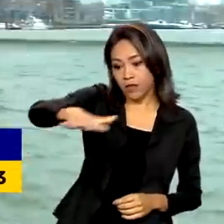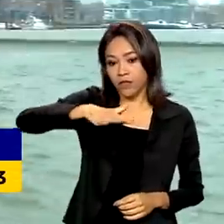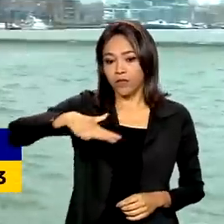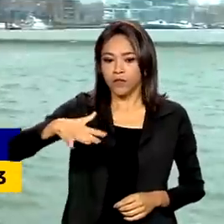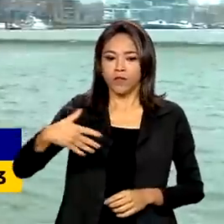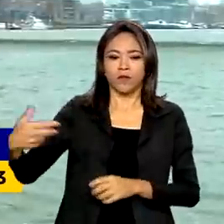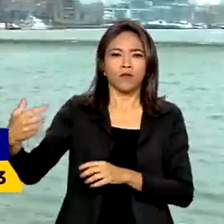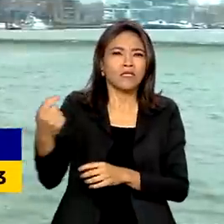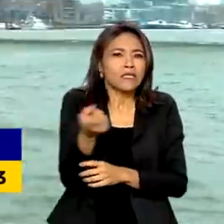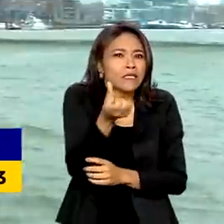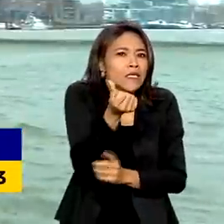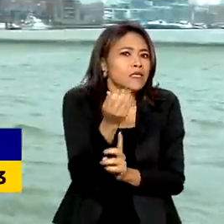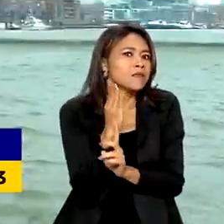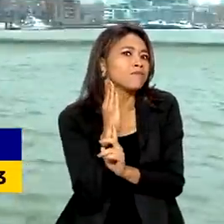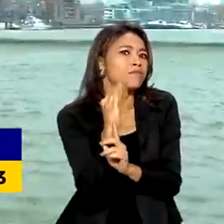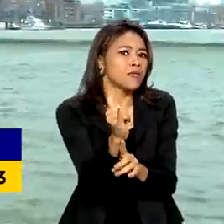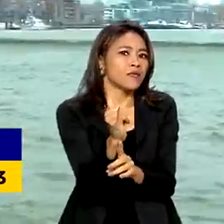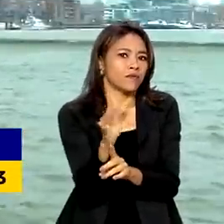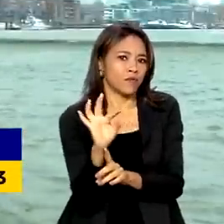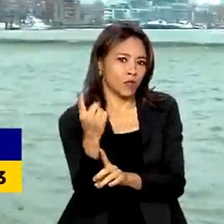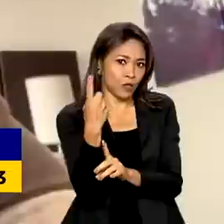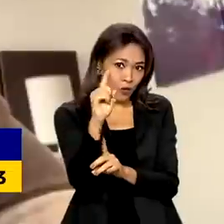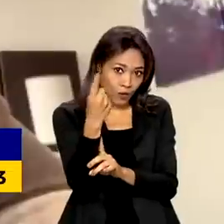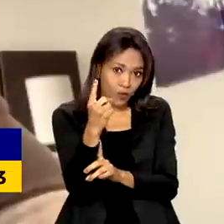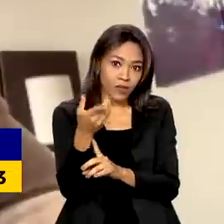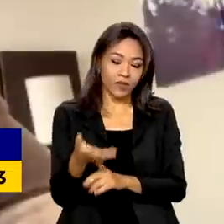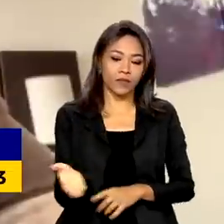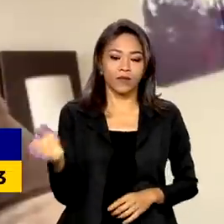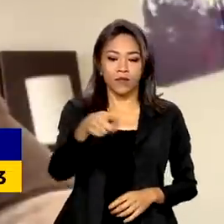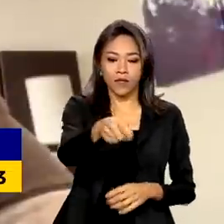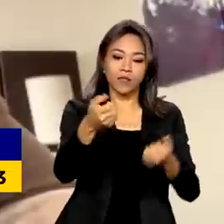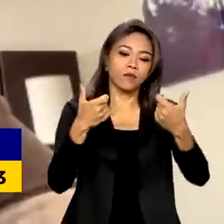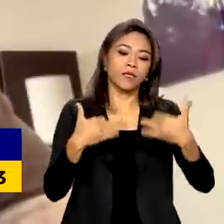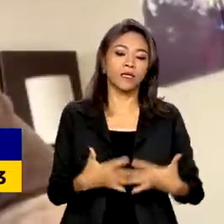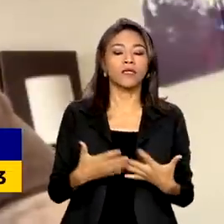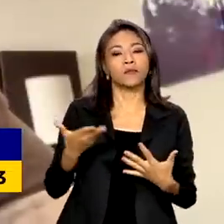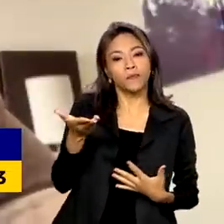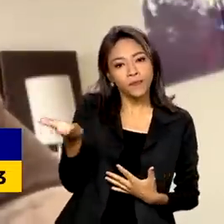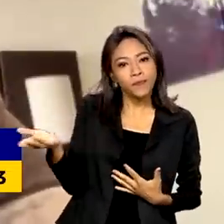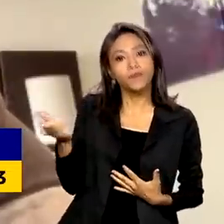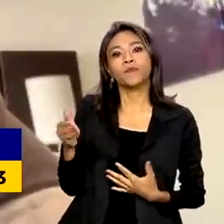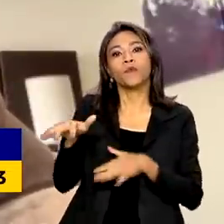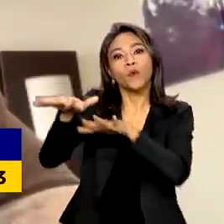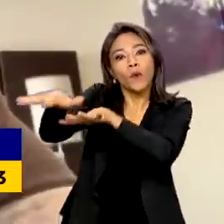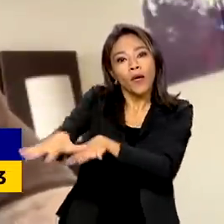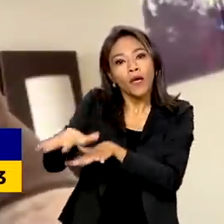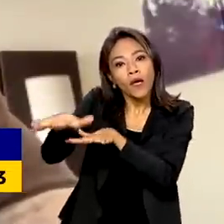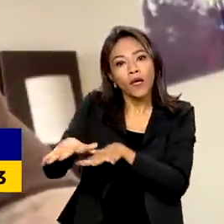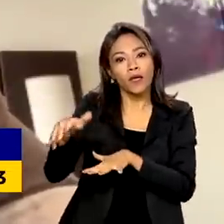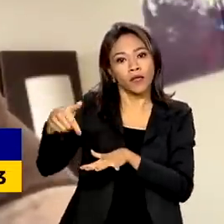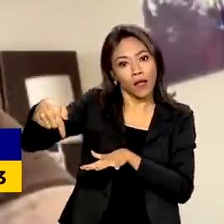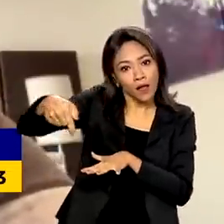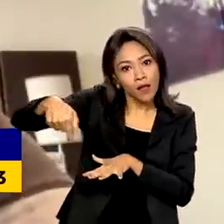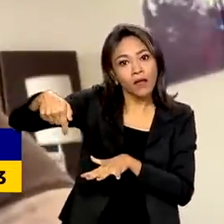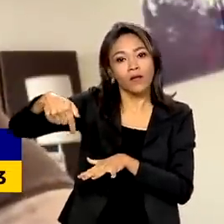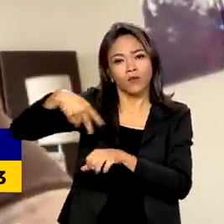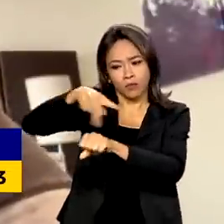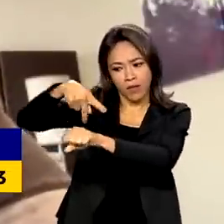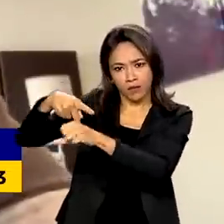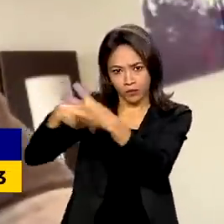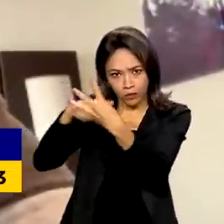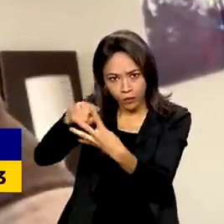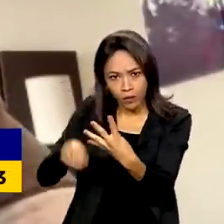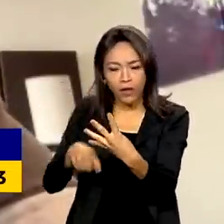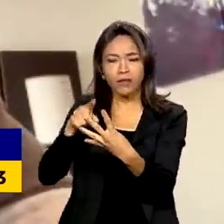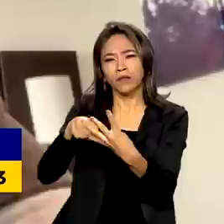quase 6,5 bilhões de dólares. O Reino Unido é um dos principais parceiros comerciais,